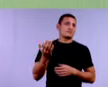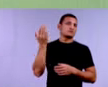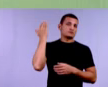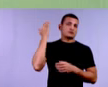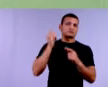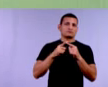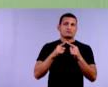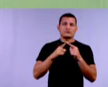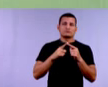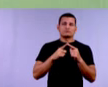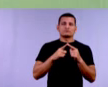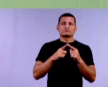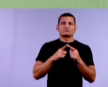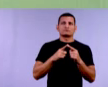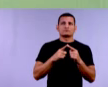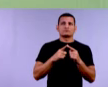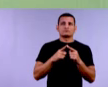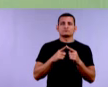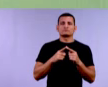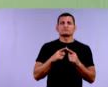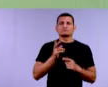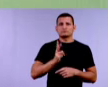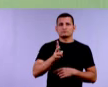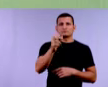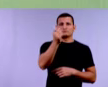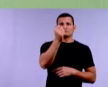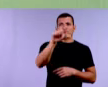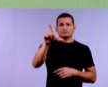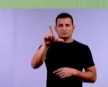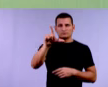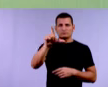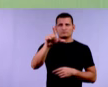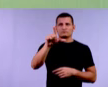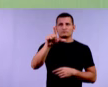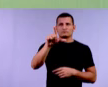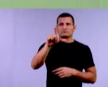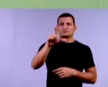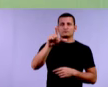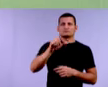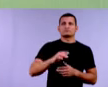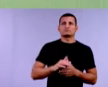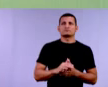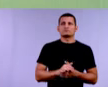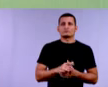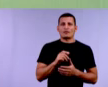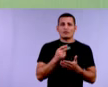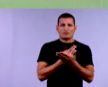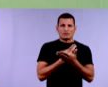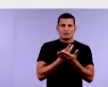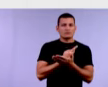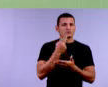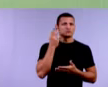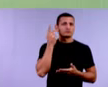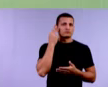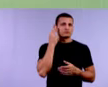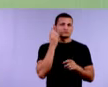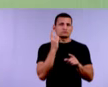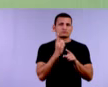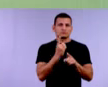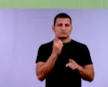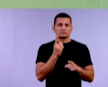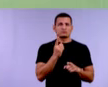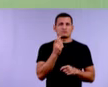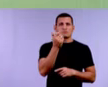5 anos, sempre singular. Faz, haverá, havia. É um erro muito comum nós encontrarmos no